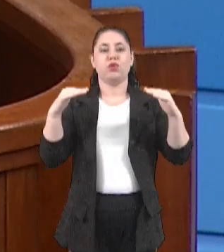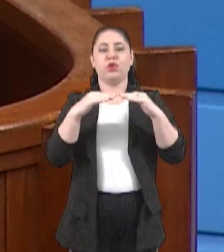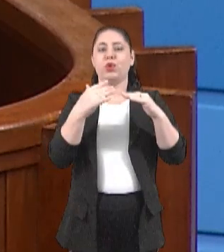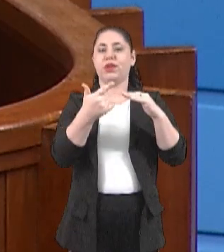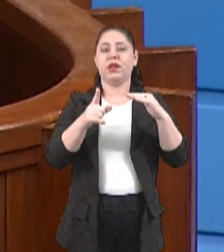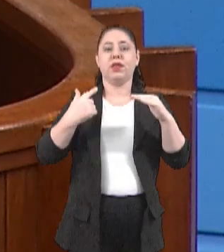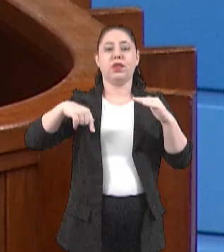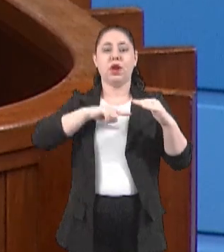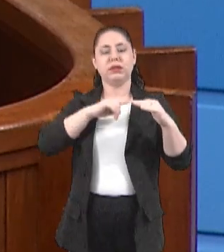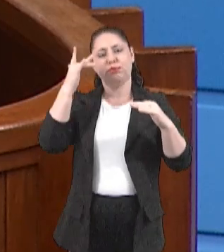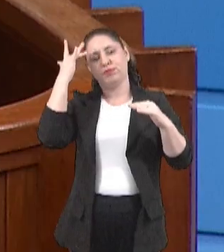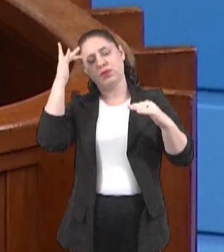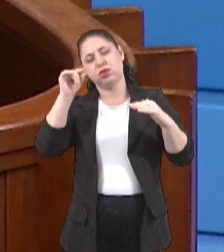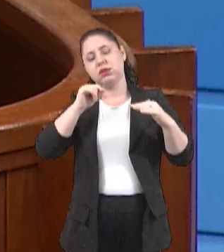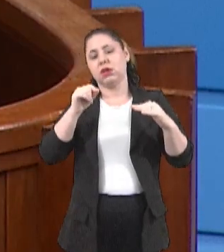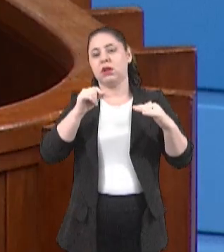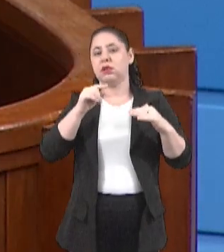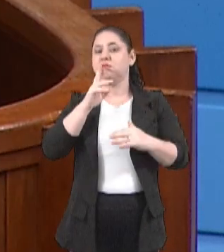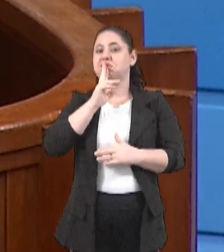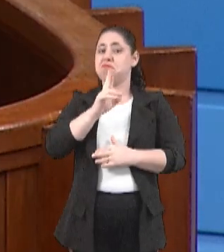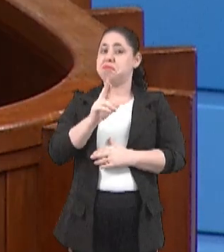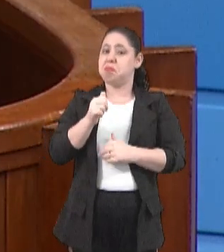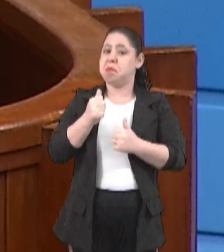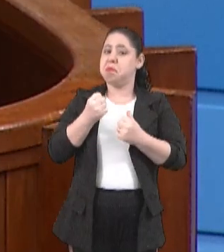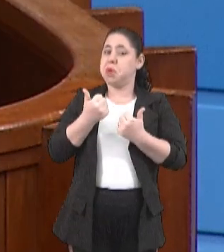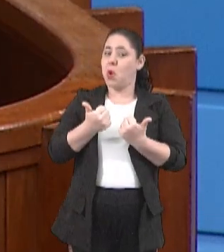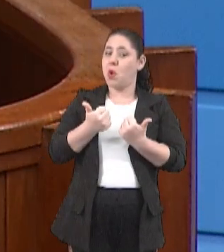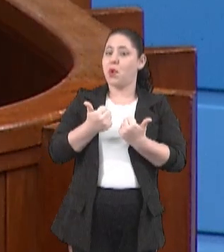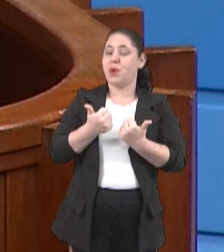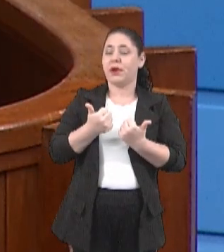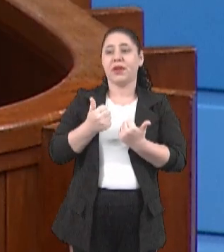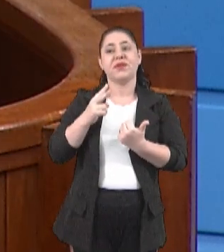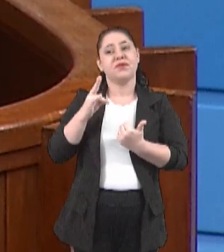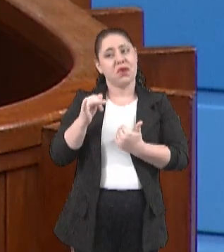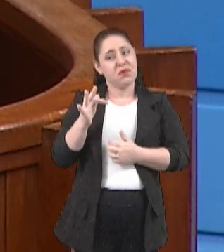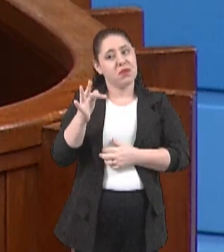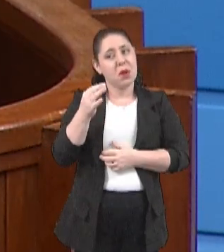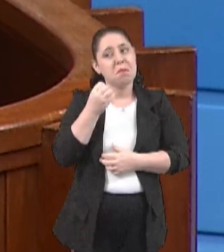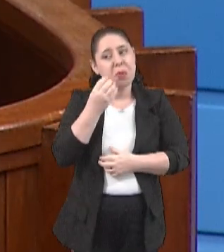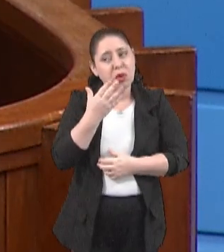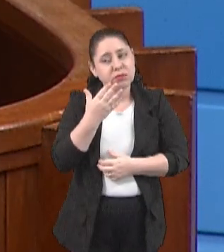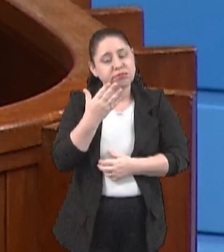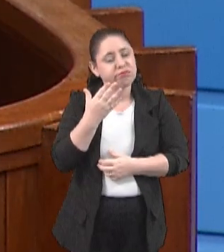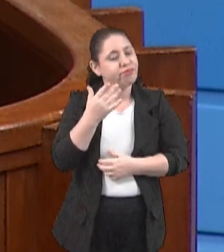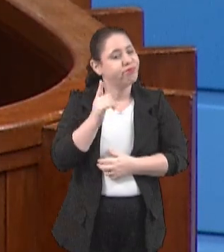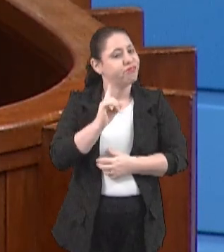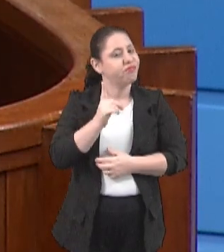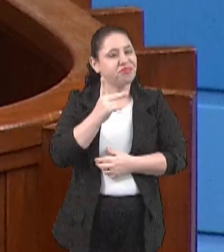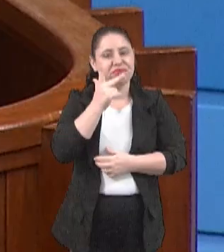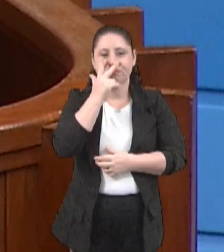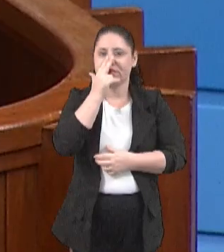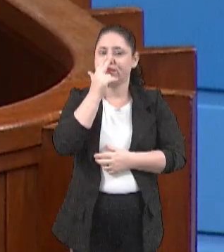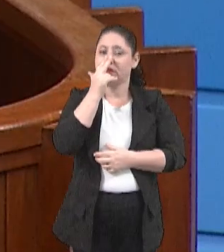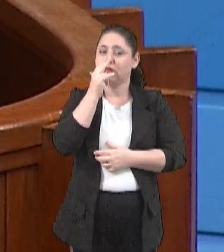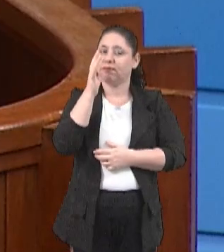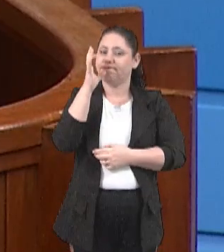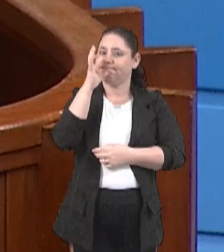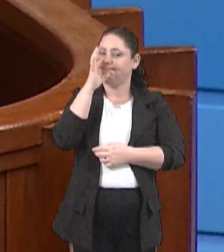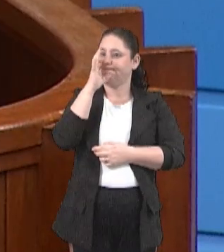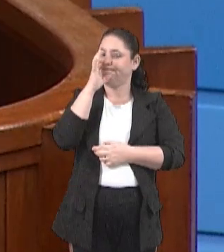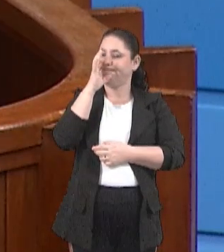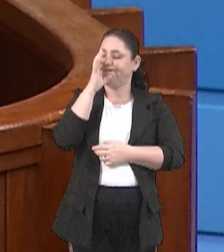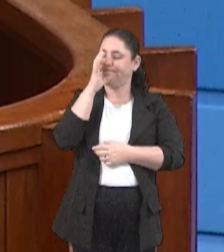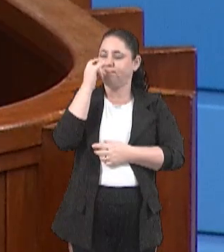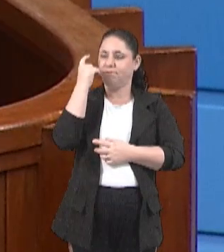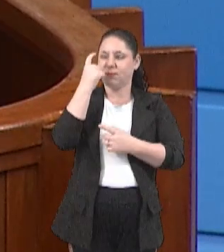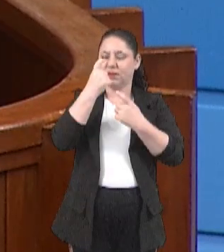para a gente ainda um resultado, uma amostra de que isso vai dar certo. Muito pelo contrário. O que nós estamos vendo com